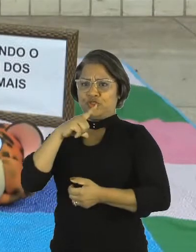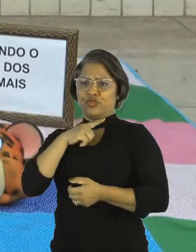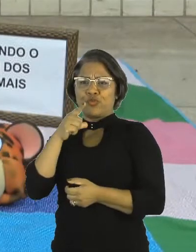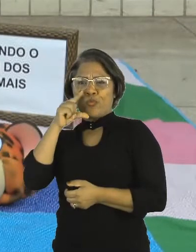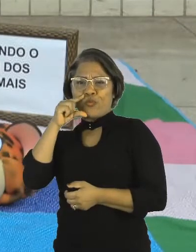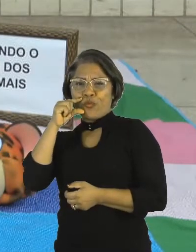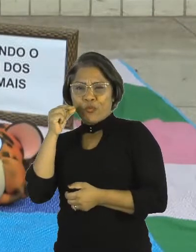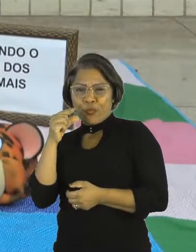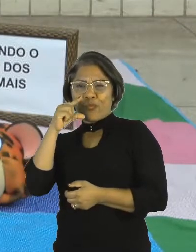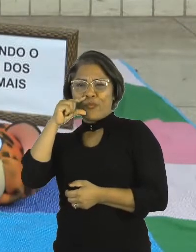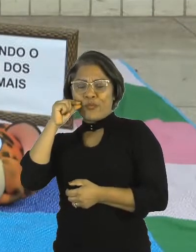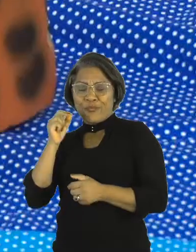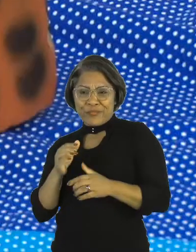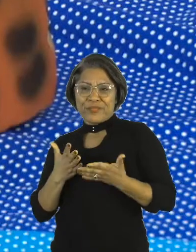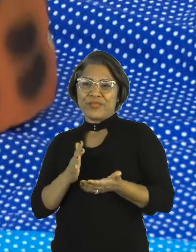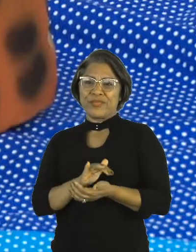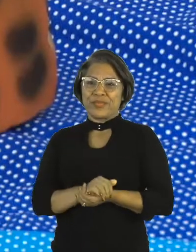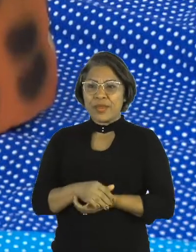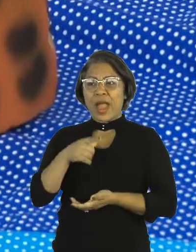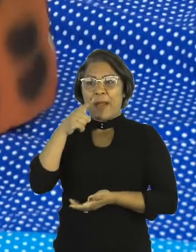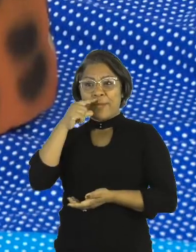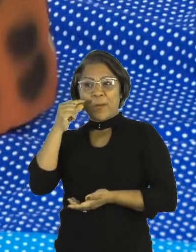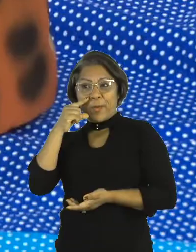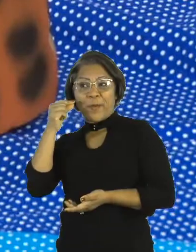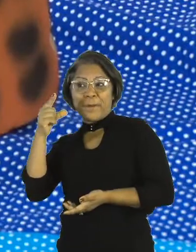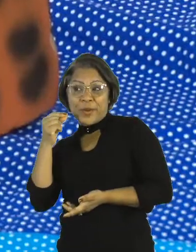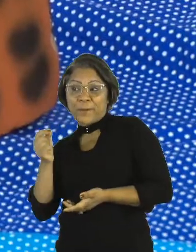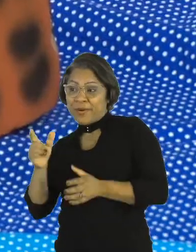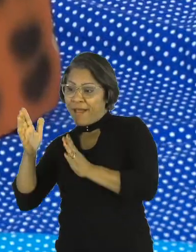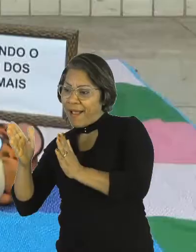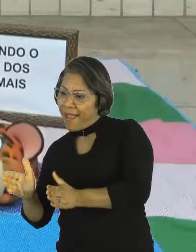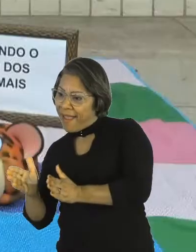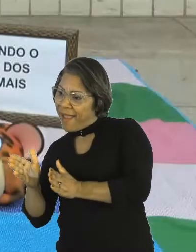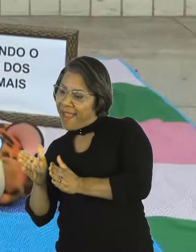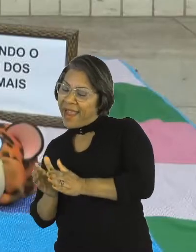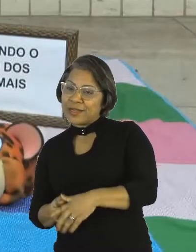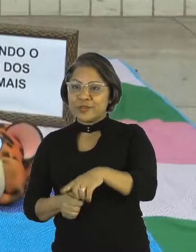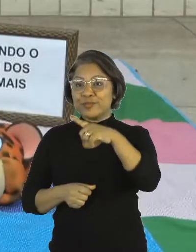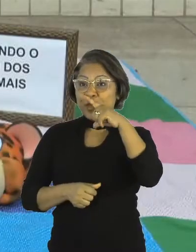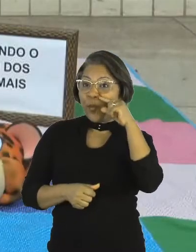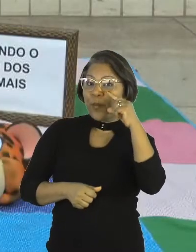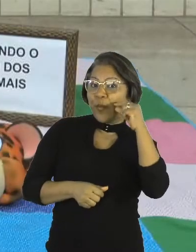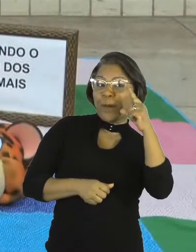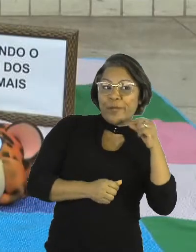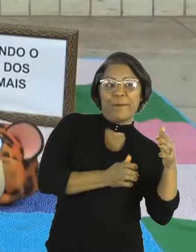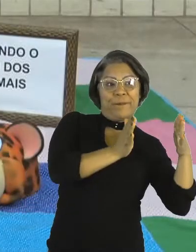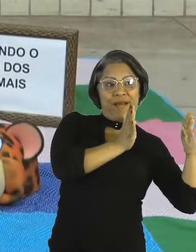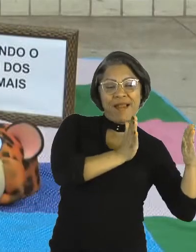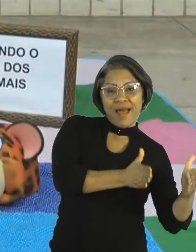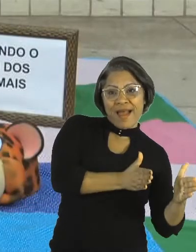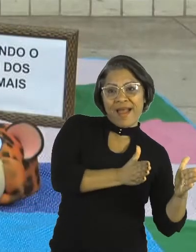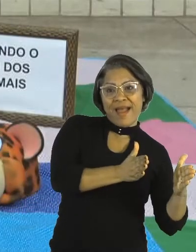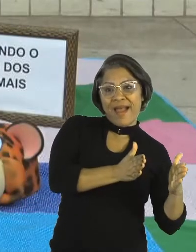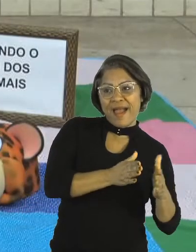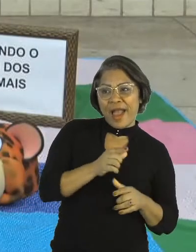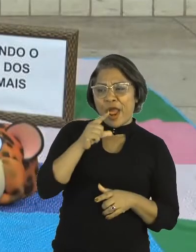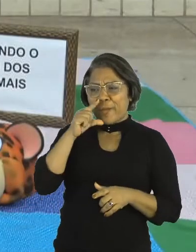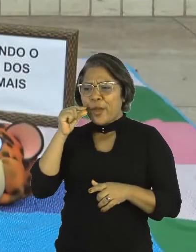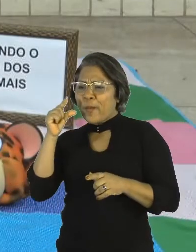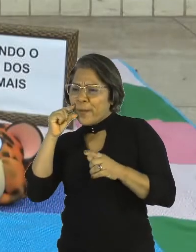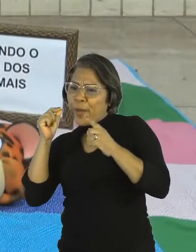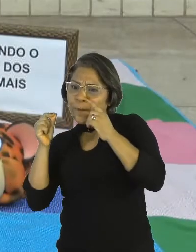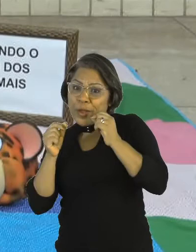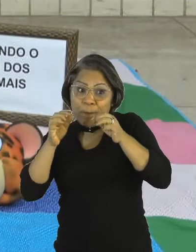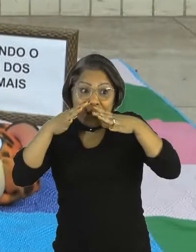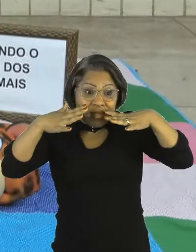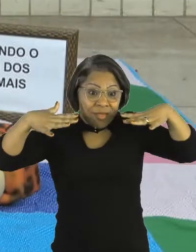gatinho, ia-ia-ô. Era miau-miau-miau pra cá, era miau-miau-miau pra lá, era